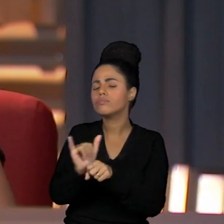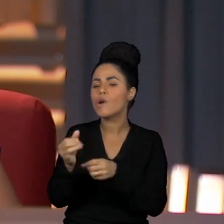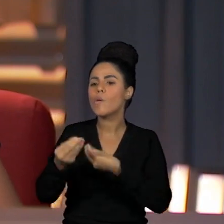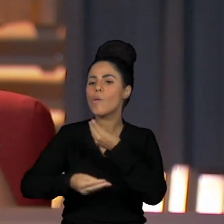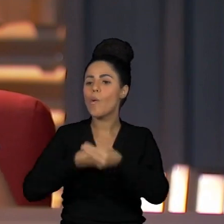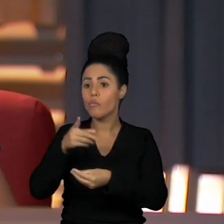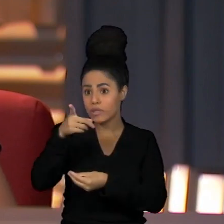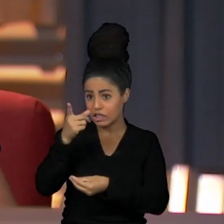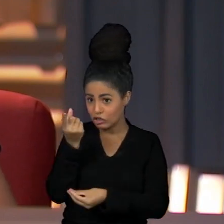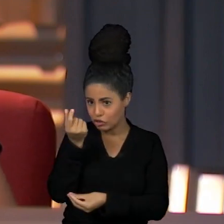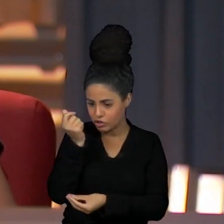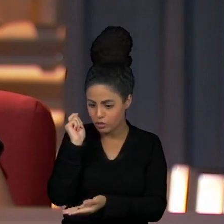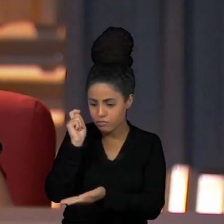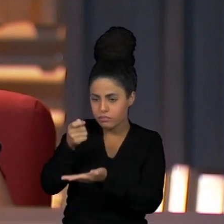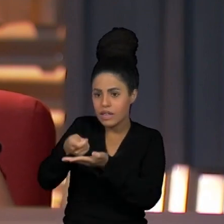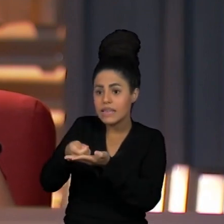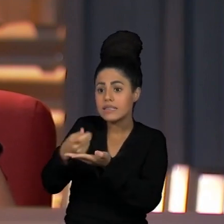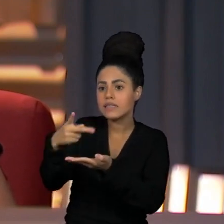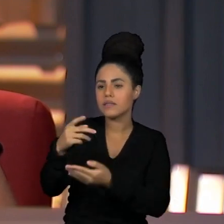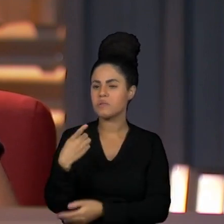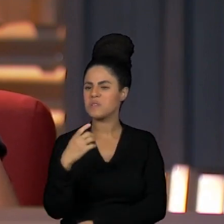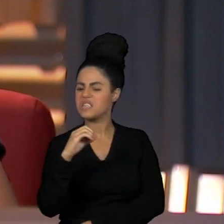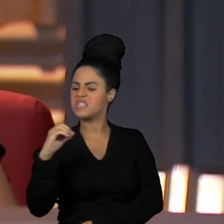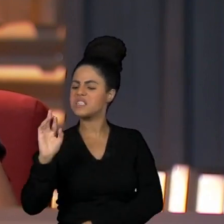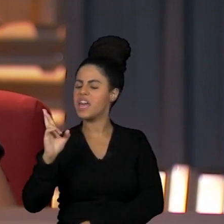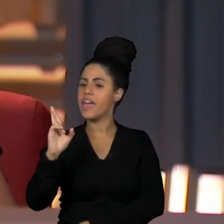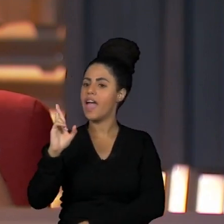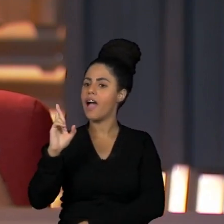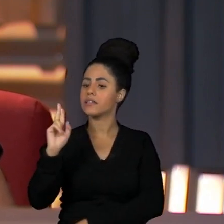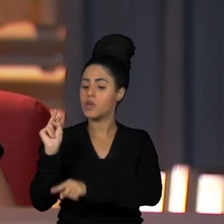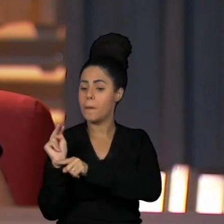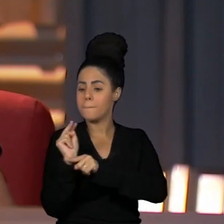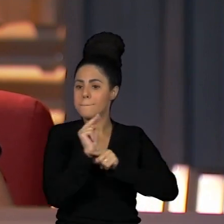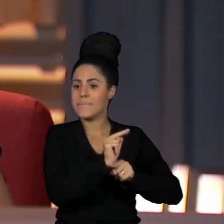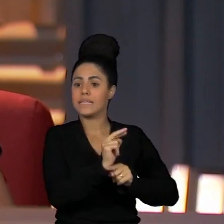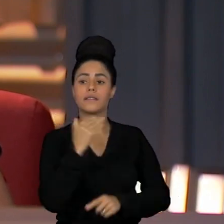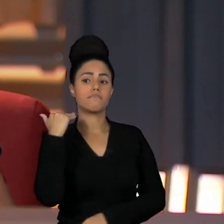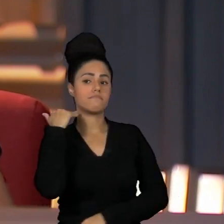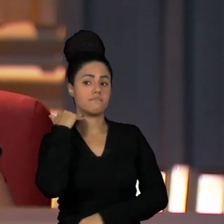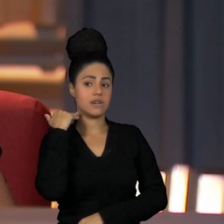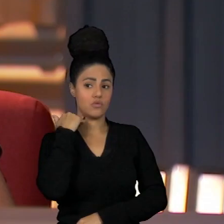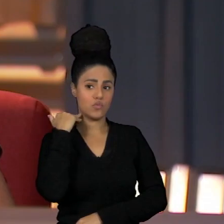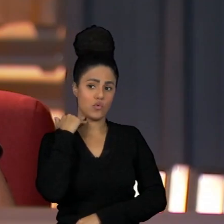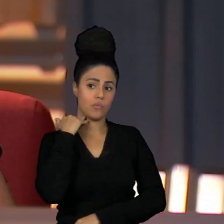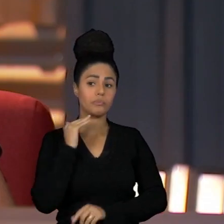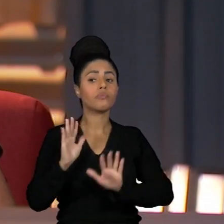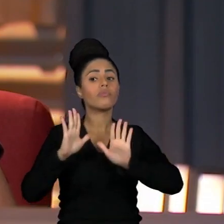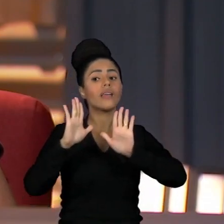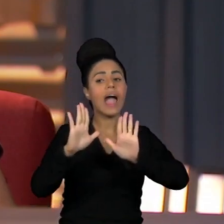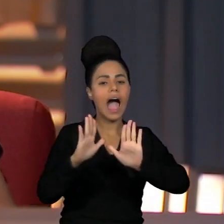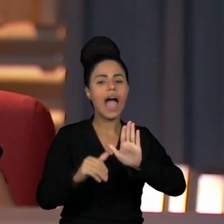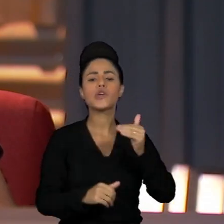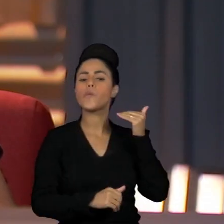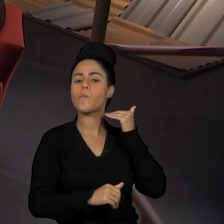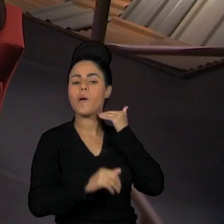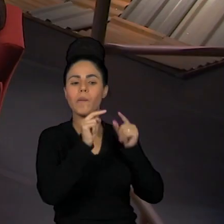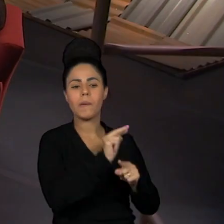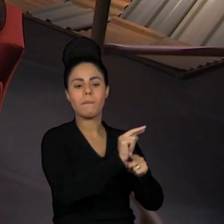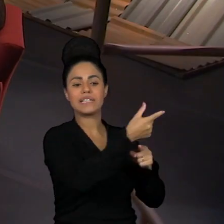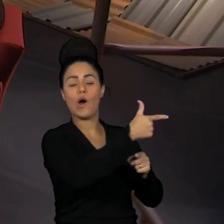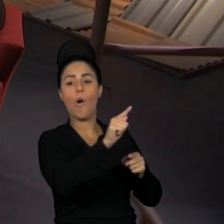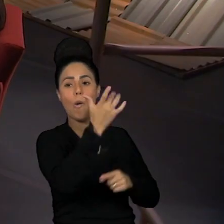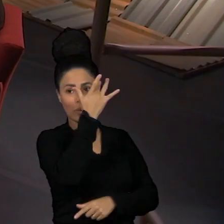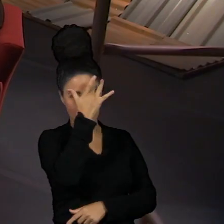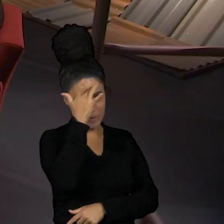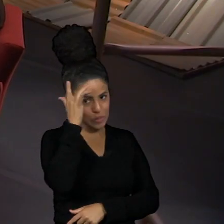seu dinheiro a partir de R$100 e você empresta para o banco, né? E aí o banco... vai emprestar para alguém. Vai emprestar para alguém, com exato.